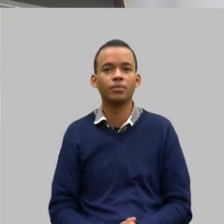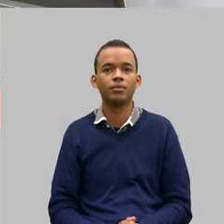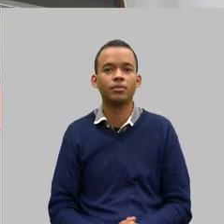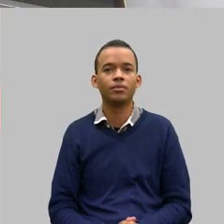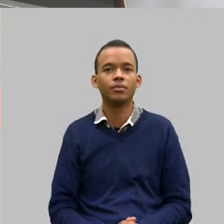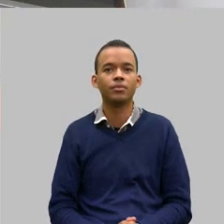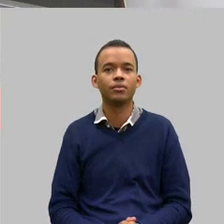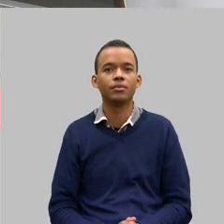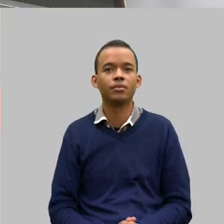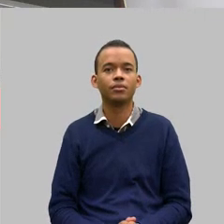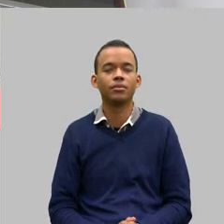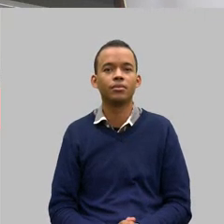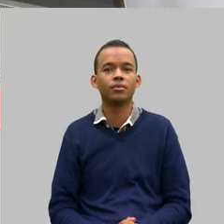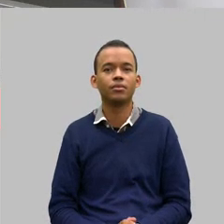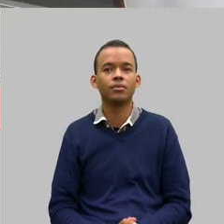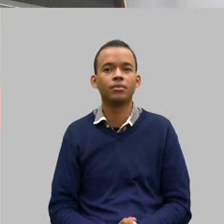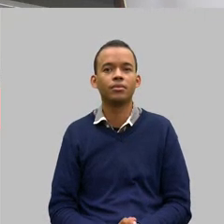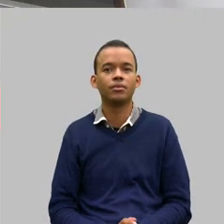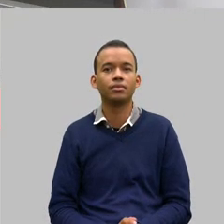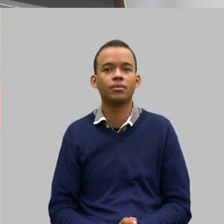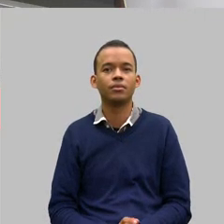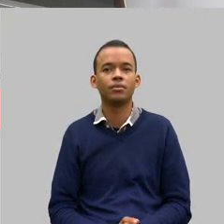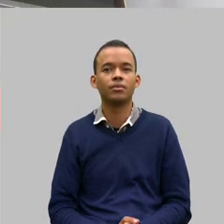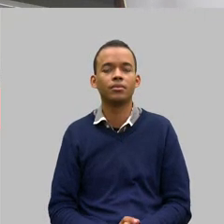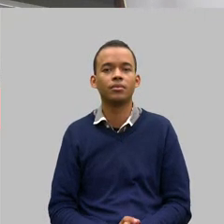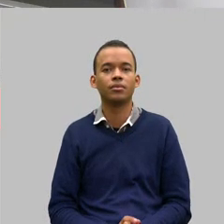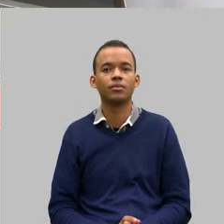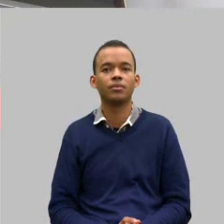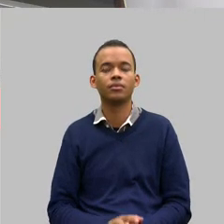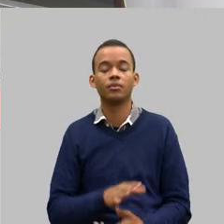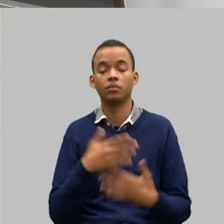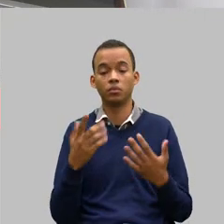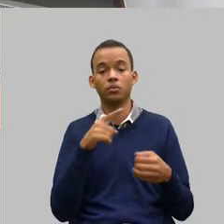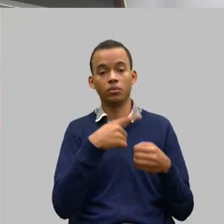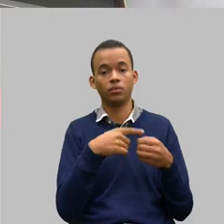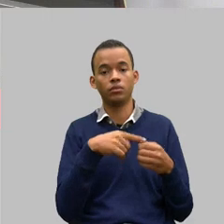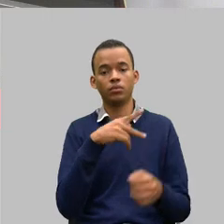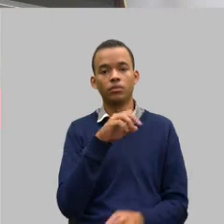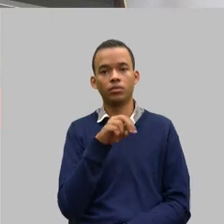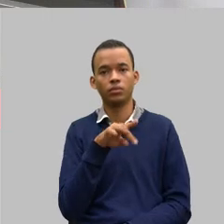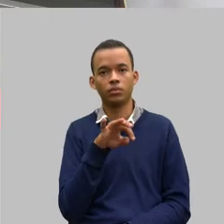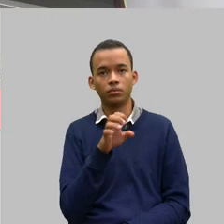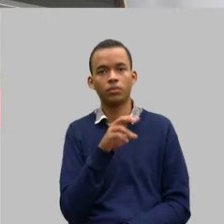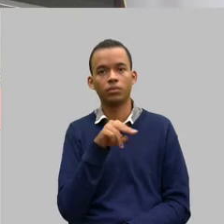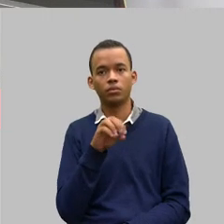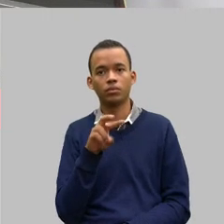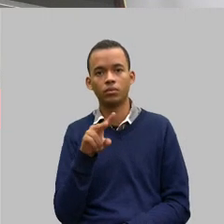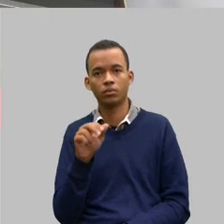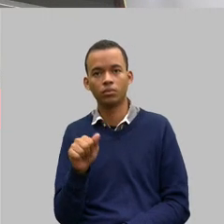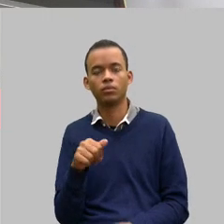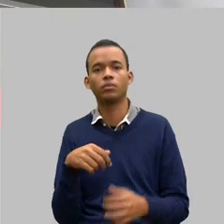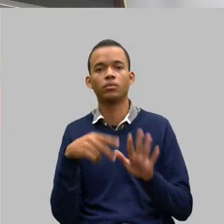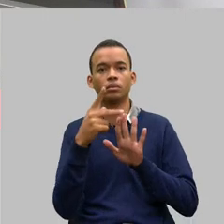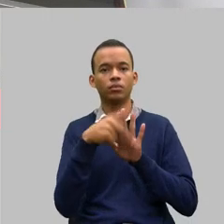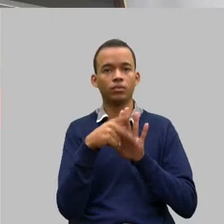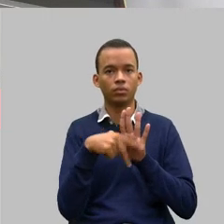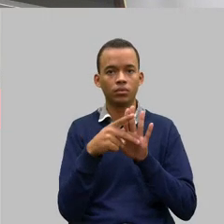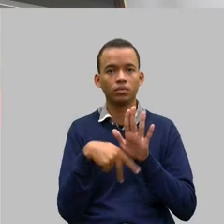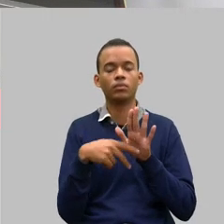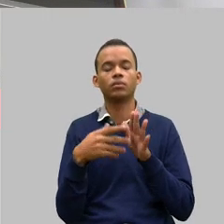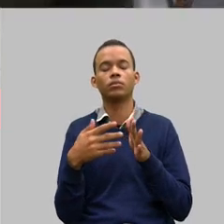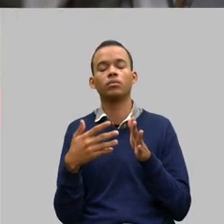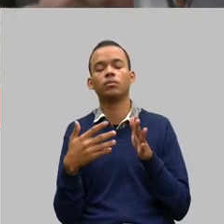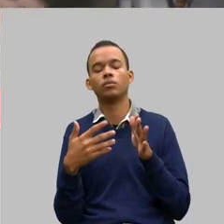você esses esses projetos de recuperação igual de tox do mji a gente acabou para poder adequar a